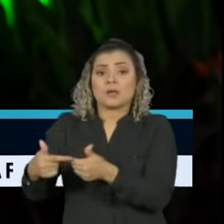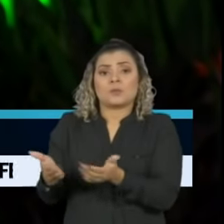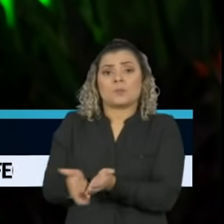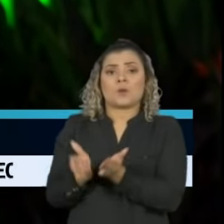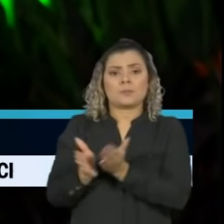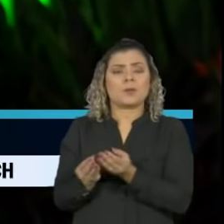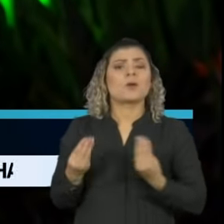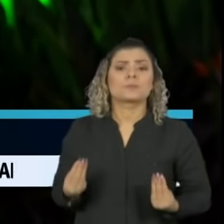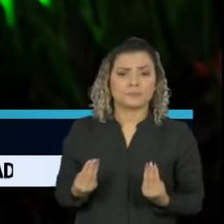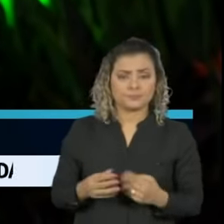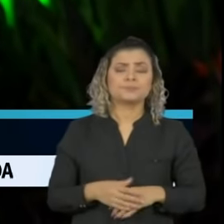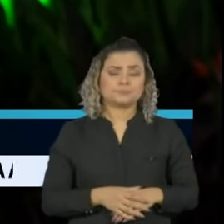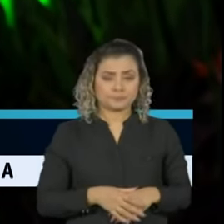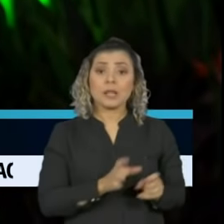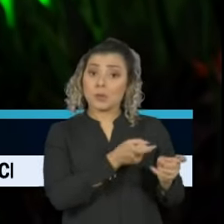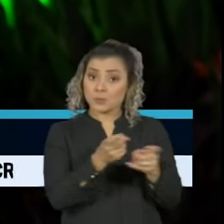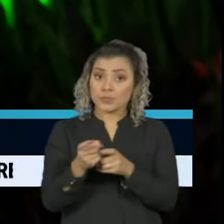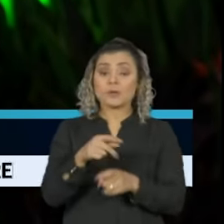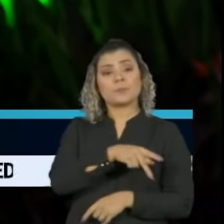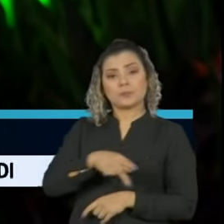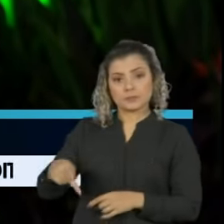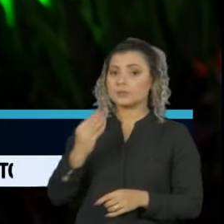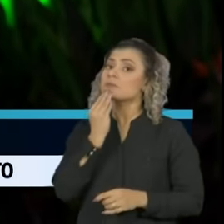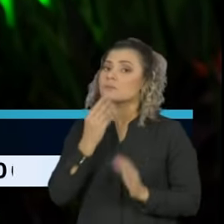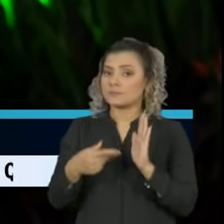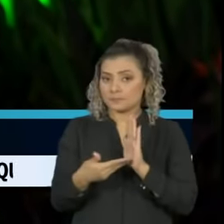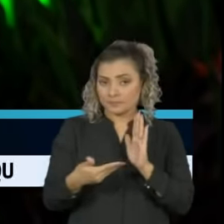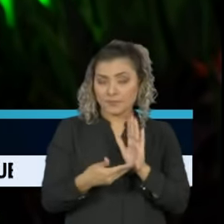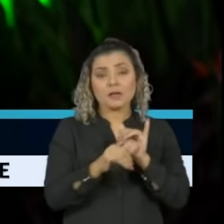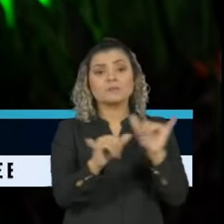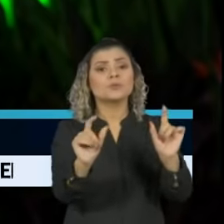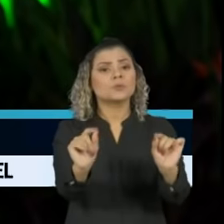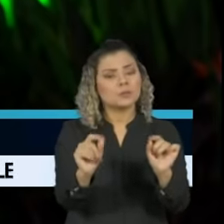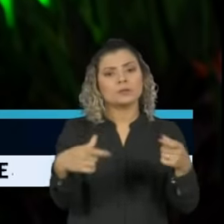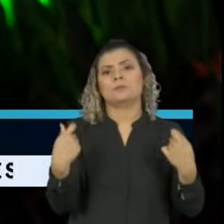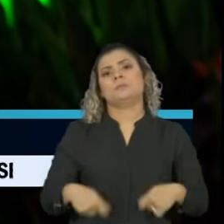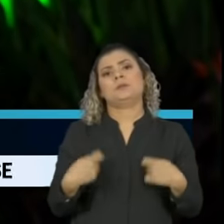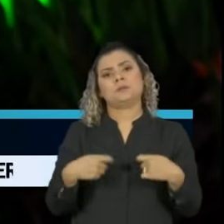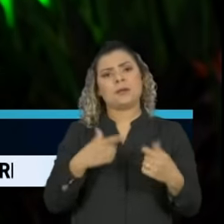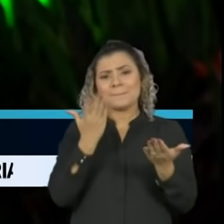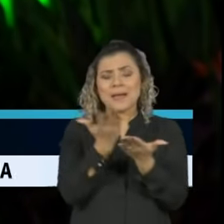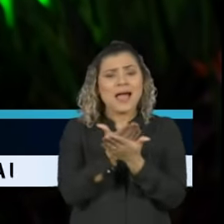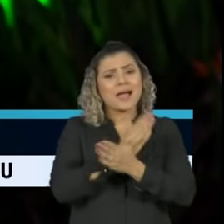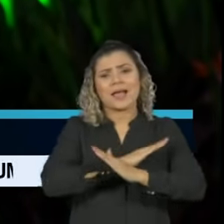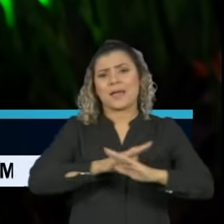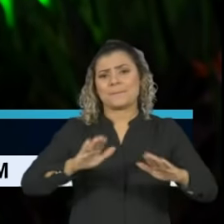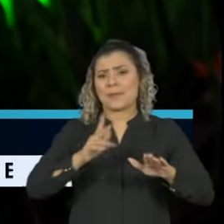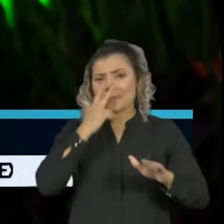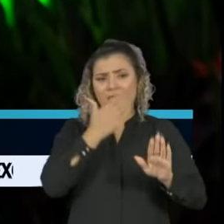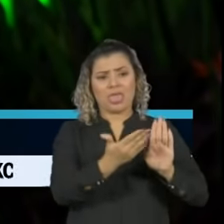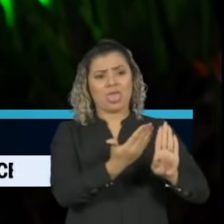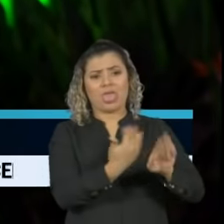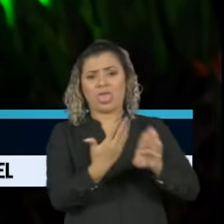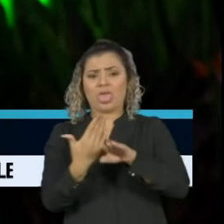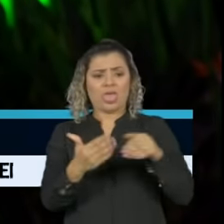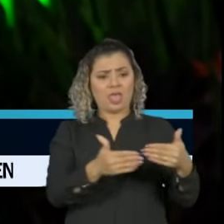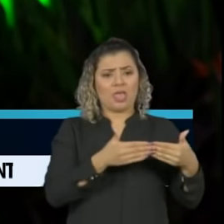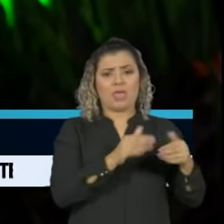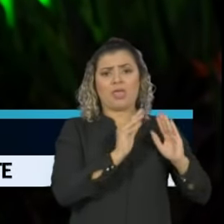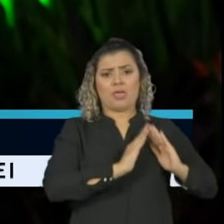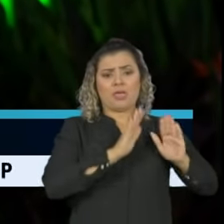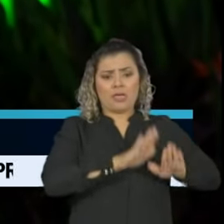carentes. Na reunião, o presidente da Câmara, Rodrigo Maia, afirmou que é necessário sair do enfrentamento sobre fazer isolamento ou não e que